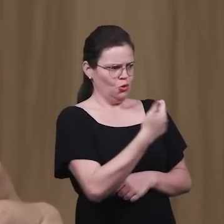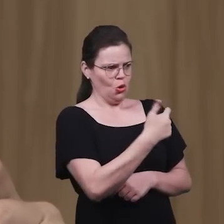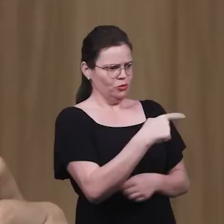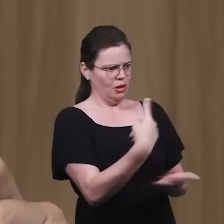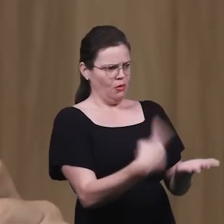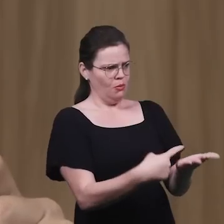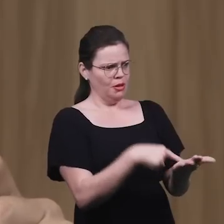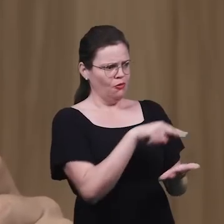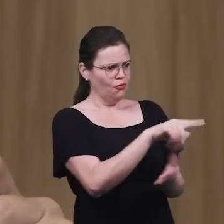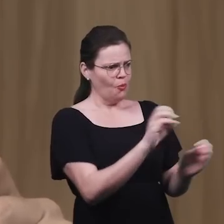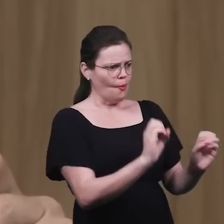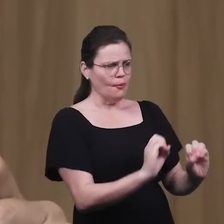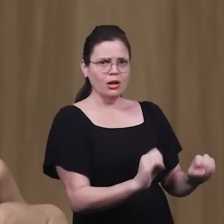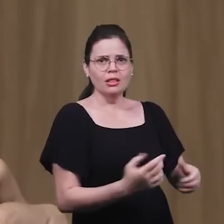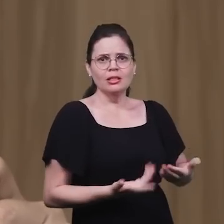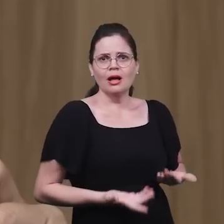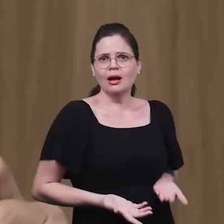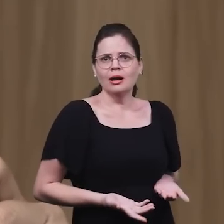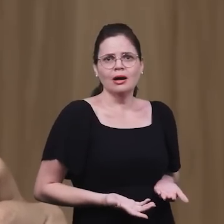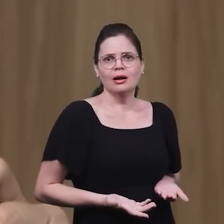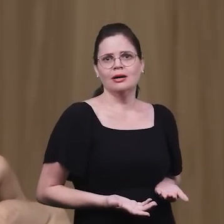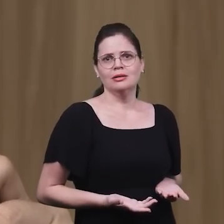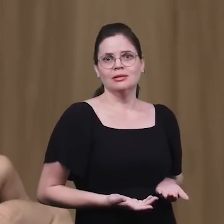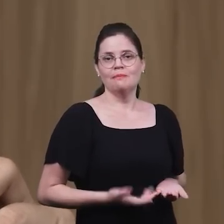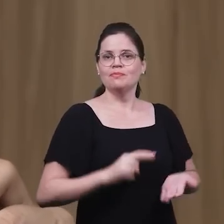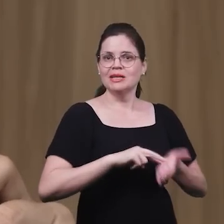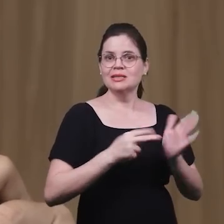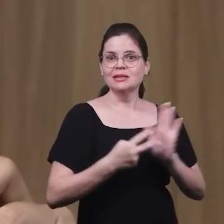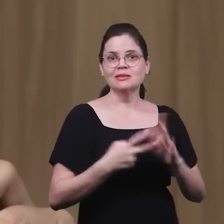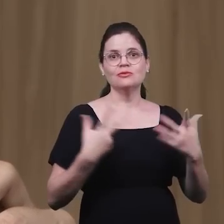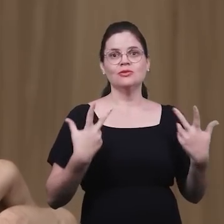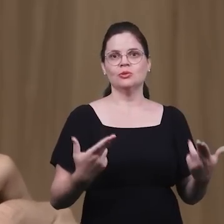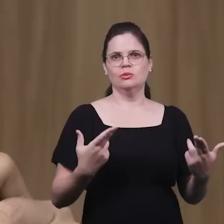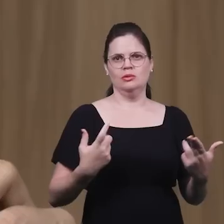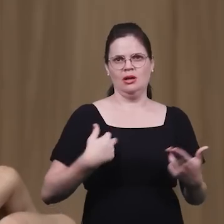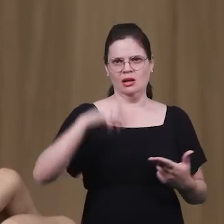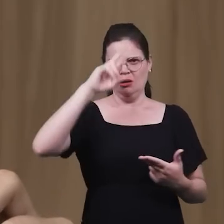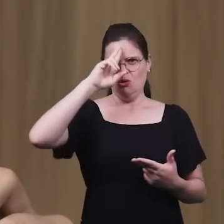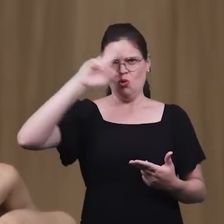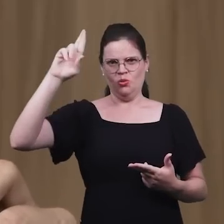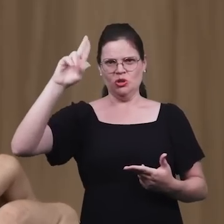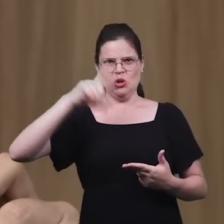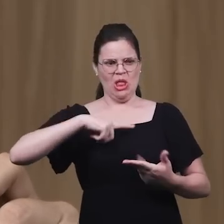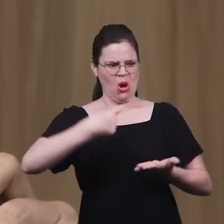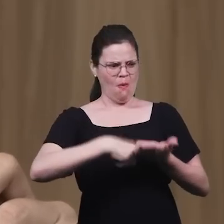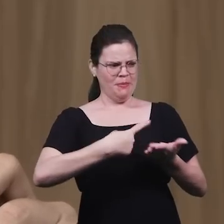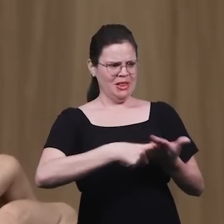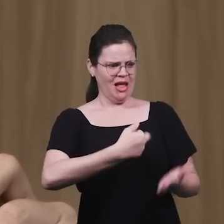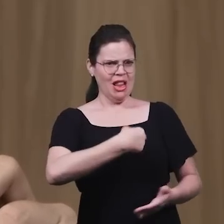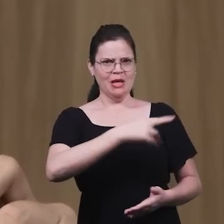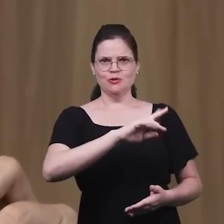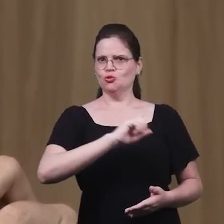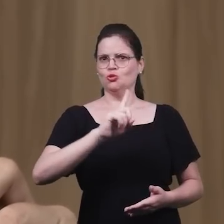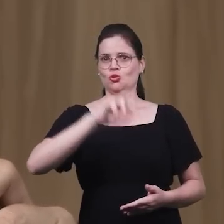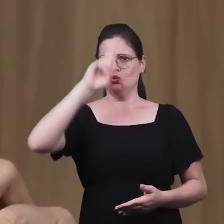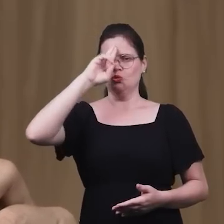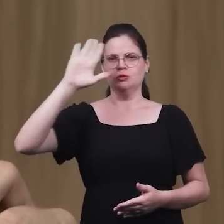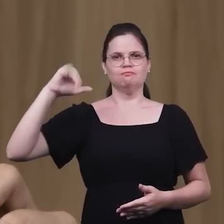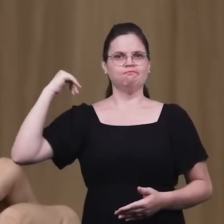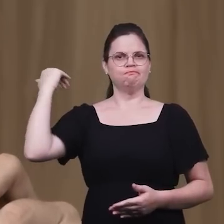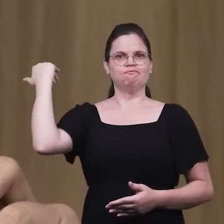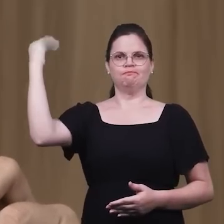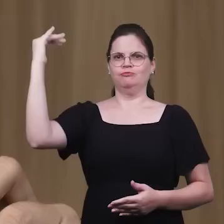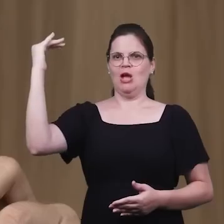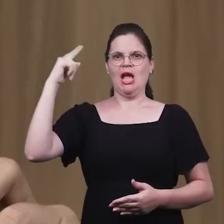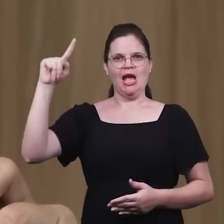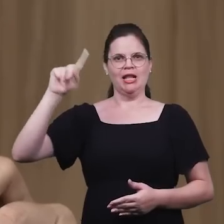submisso àquela estrutura. Ele estava acima de todas as coisas, assentado no trono. O projeto era dele e o projeto do Senhor é